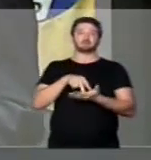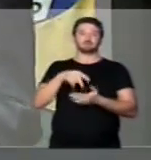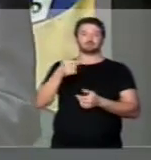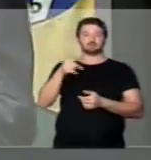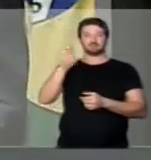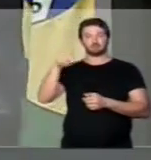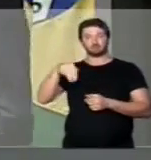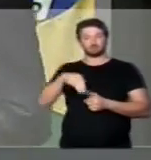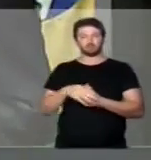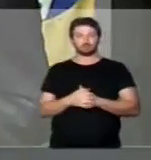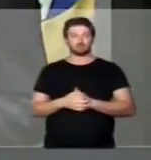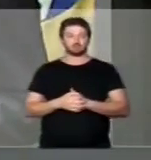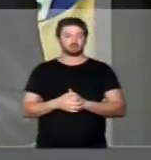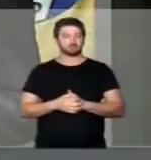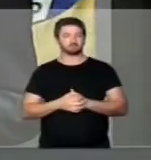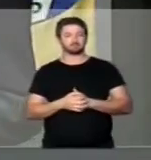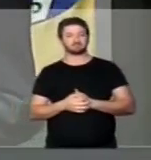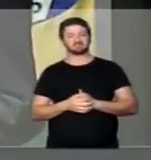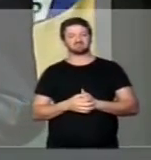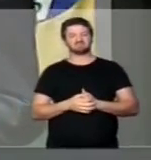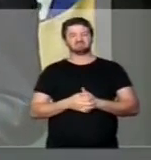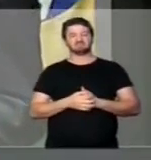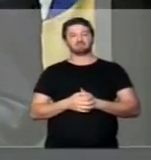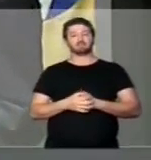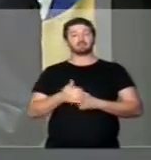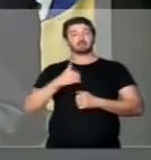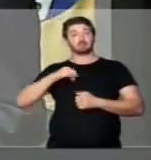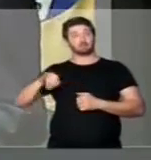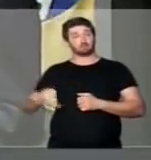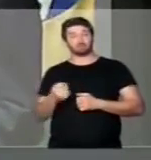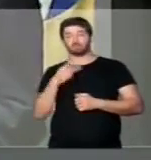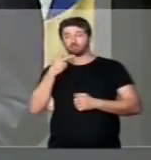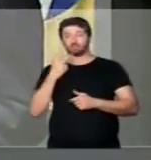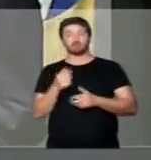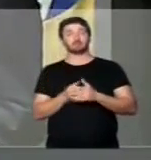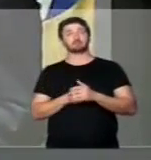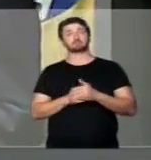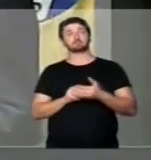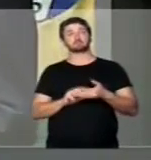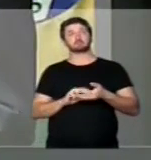os seus mandatos. E quero aproveitar para fazer